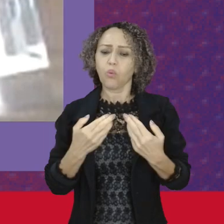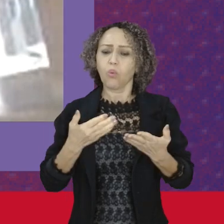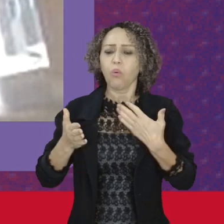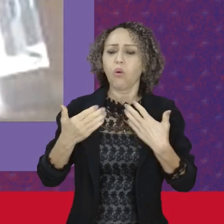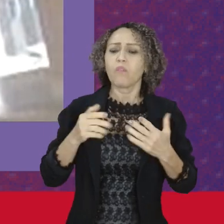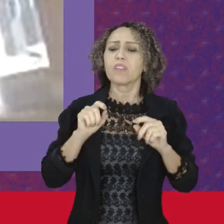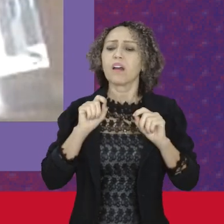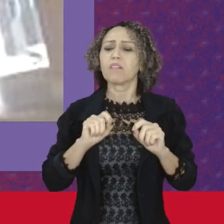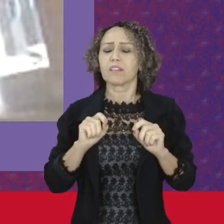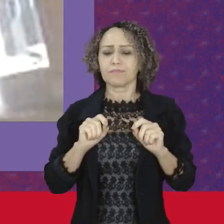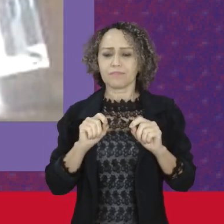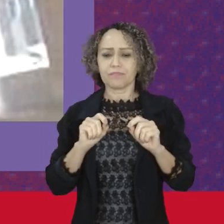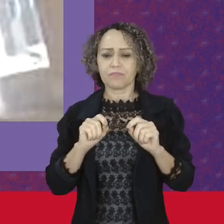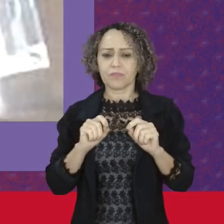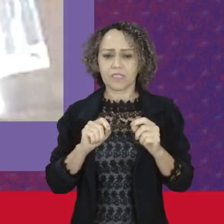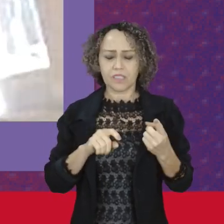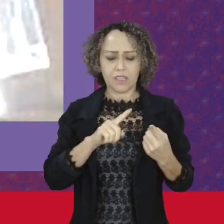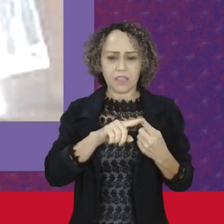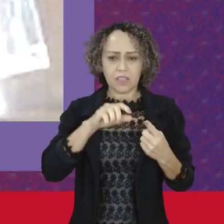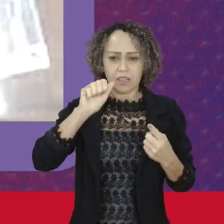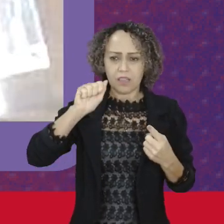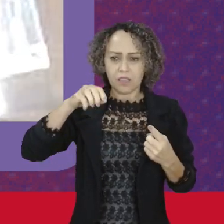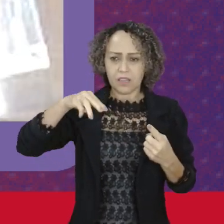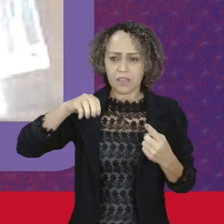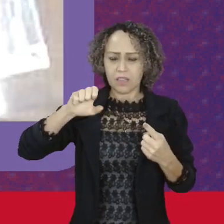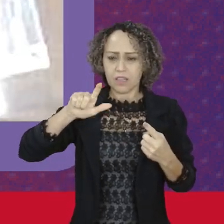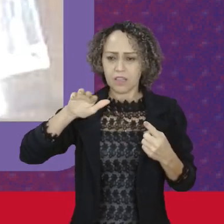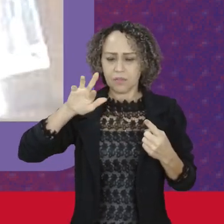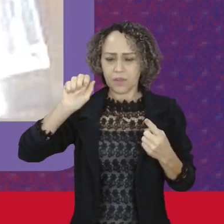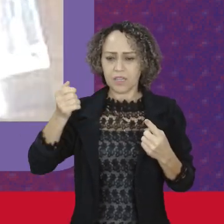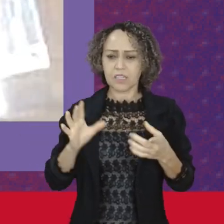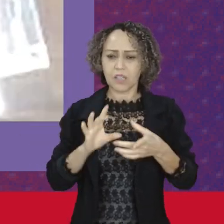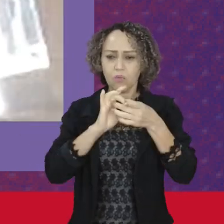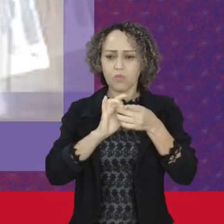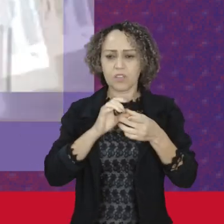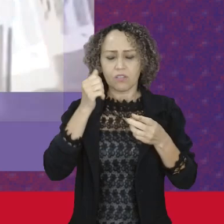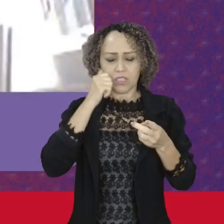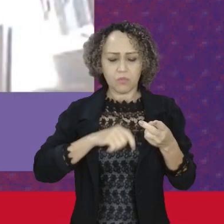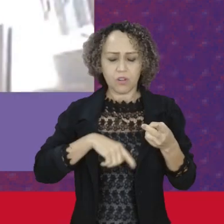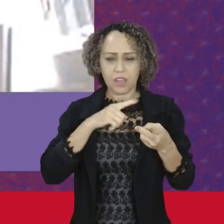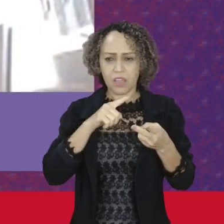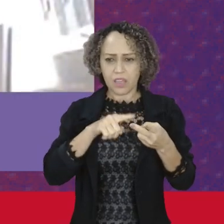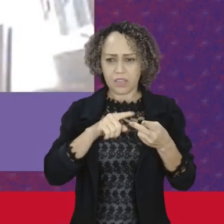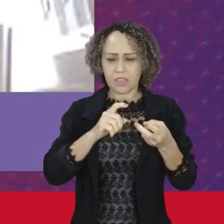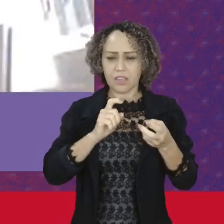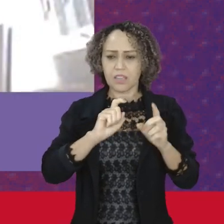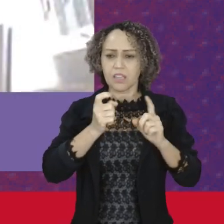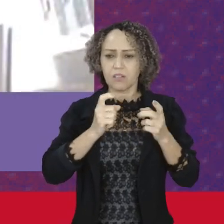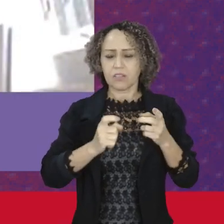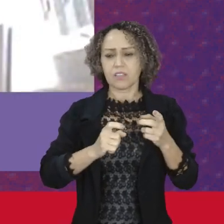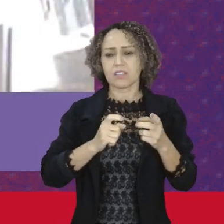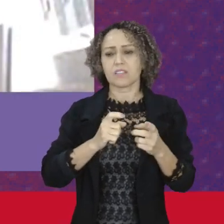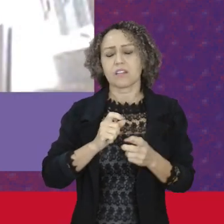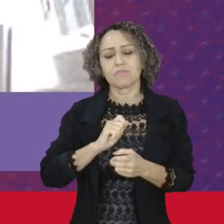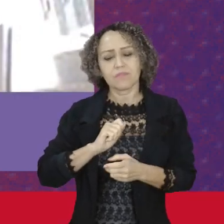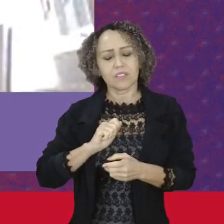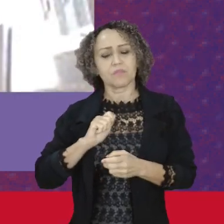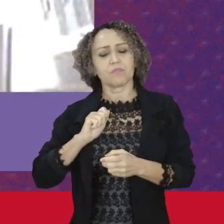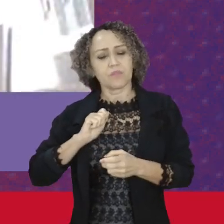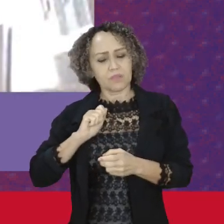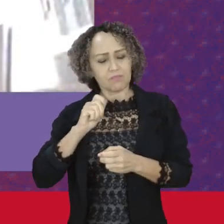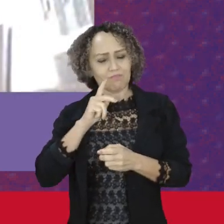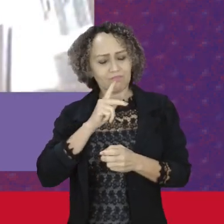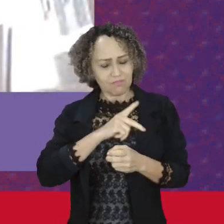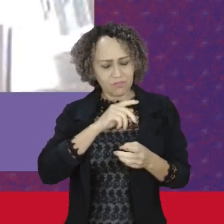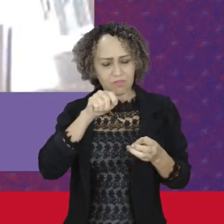temos a Amelinha Teles, da União de Mulheres, da Coordenação das Promotoras Legais Populares,